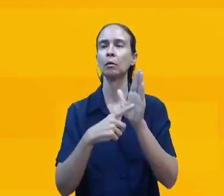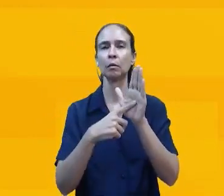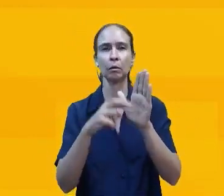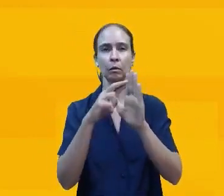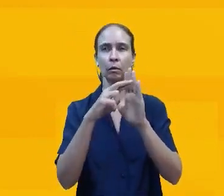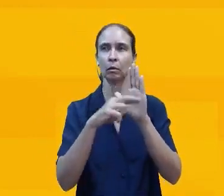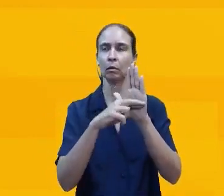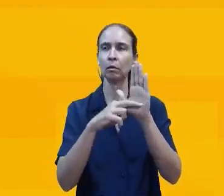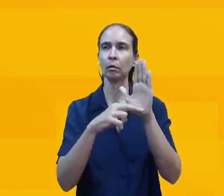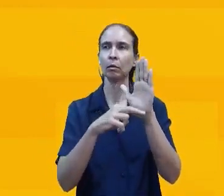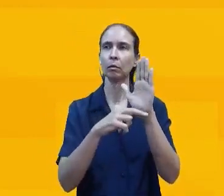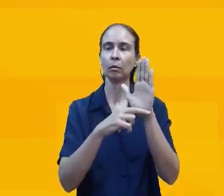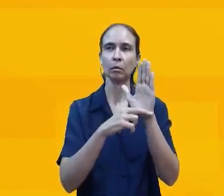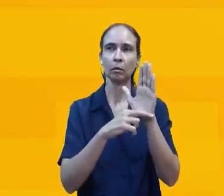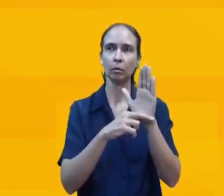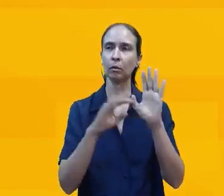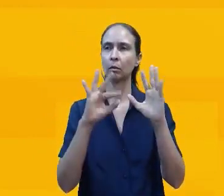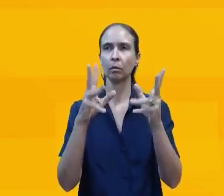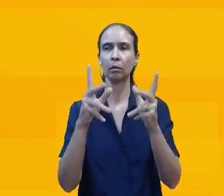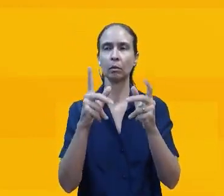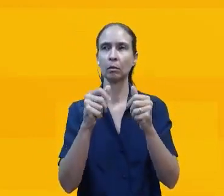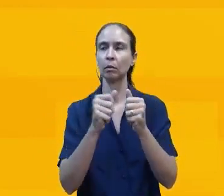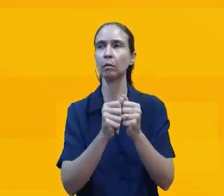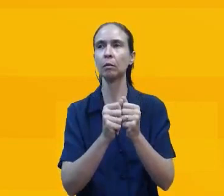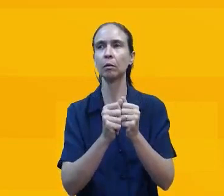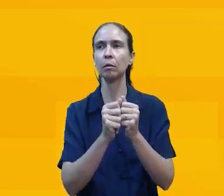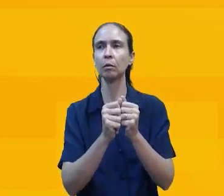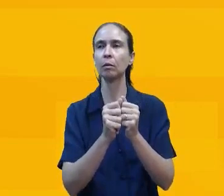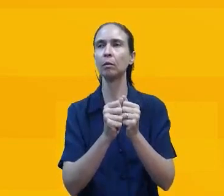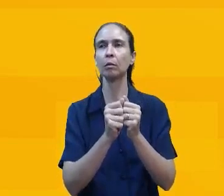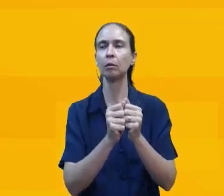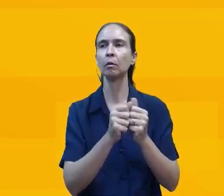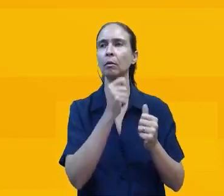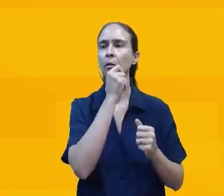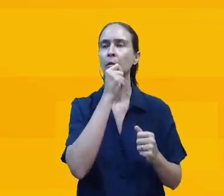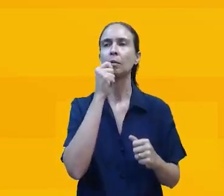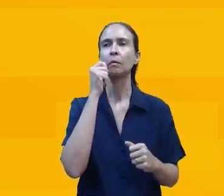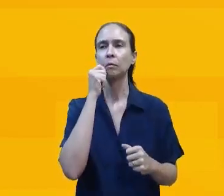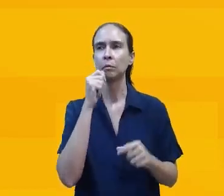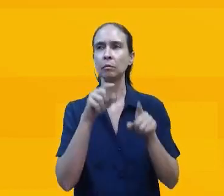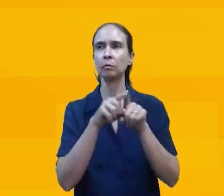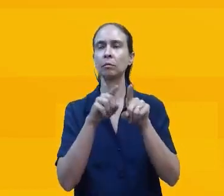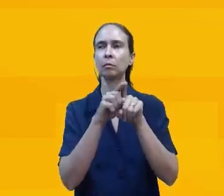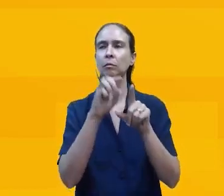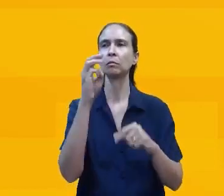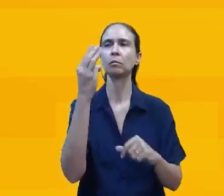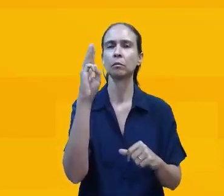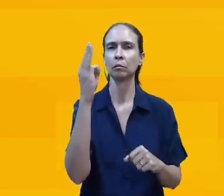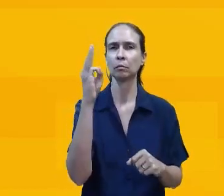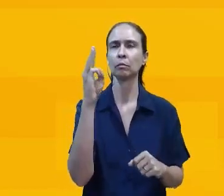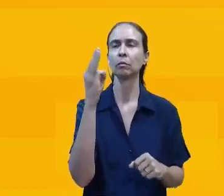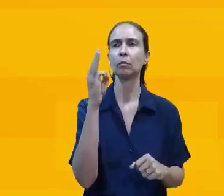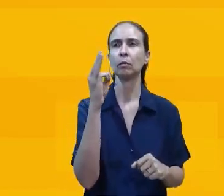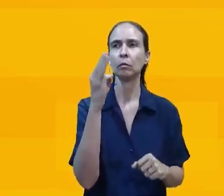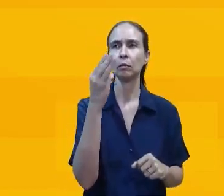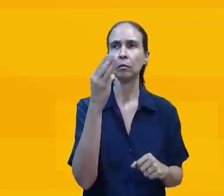Amapá, também a gente tem tido atuação. O Maranhão, que é um dos produtores médios, também